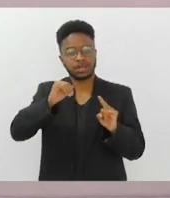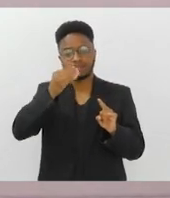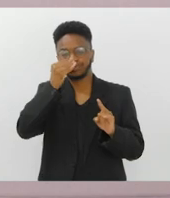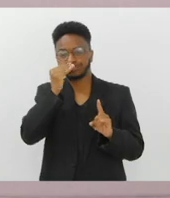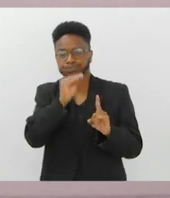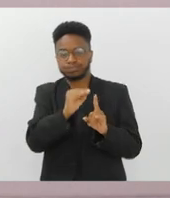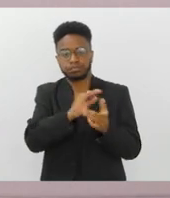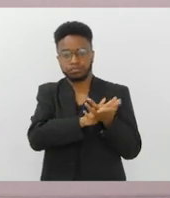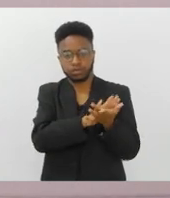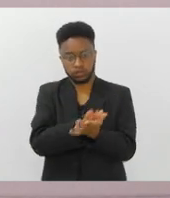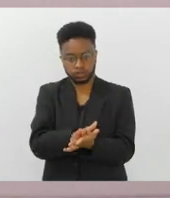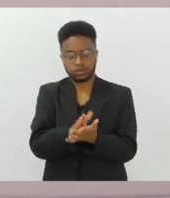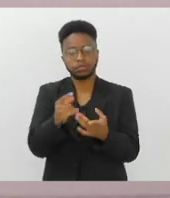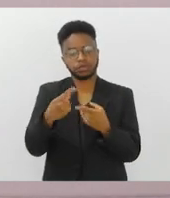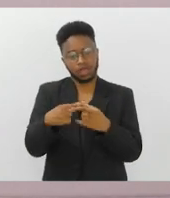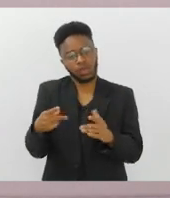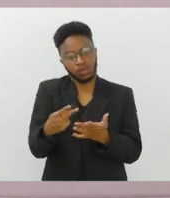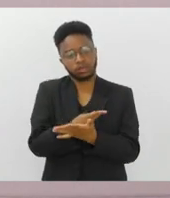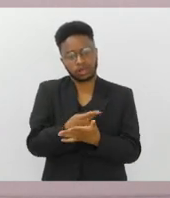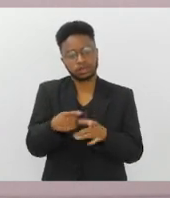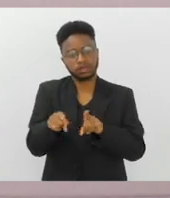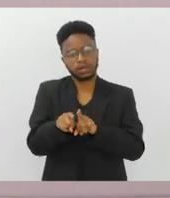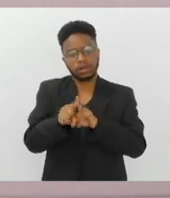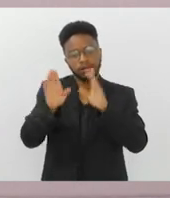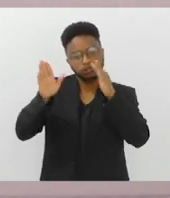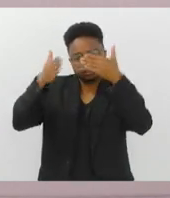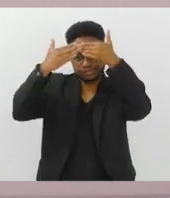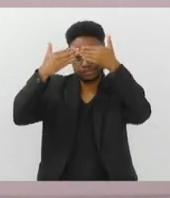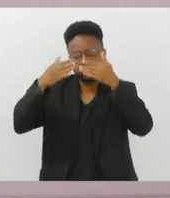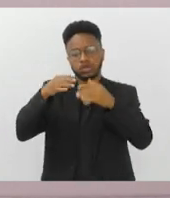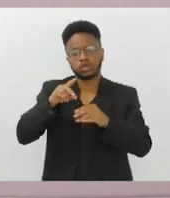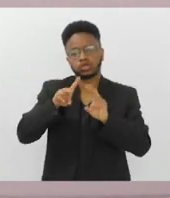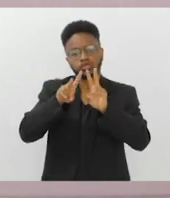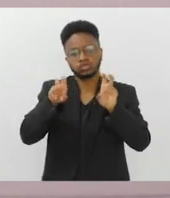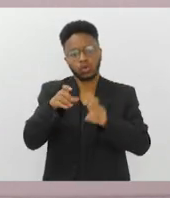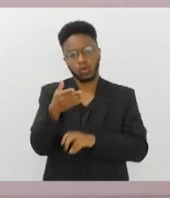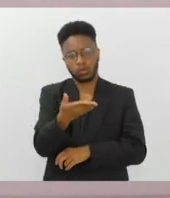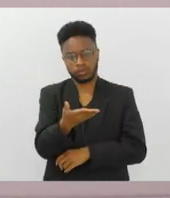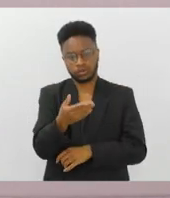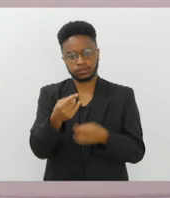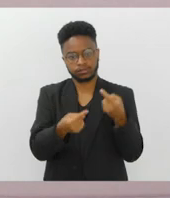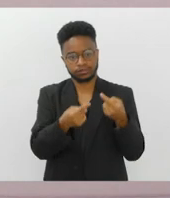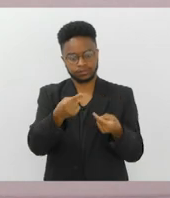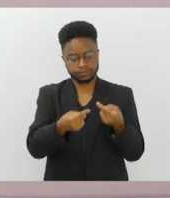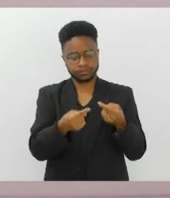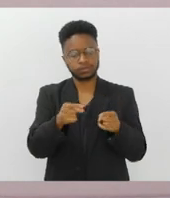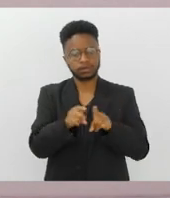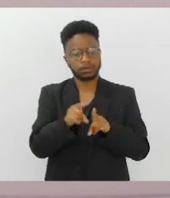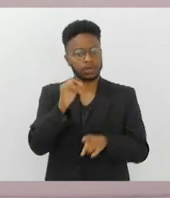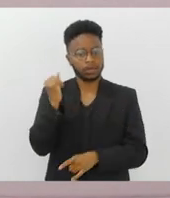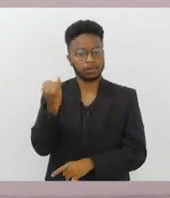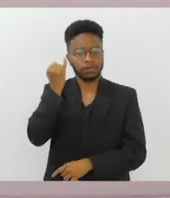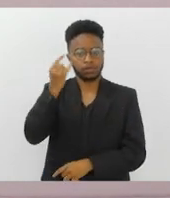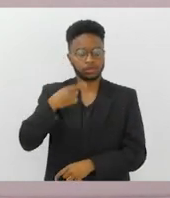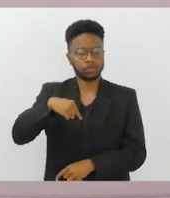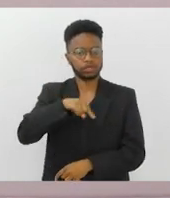grande discriminação, um grande tabu também com relação a esse tema, que é central que a gente possa